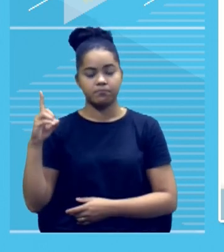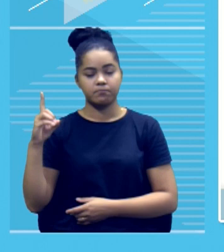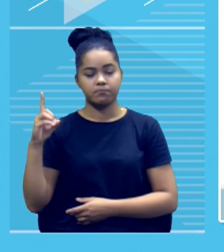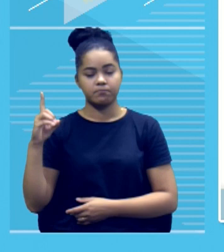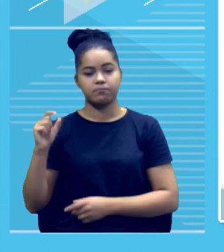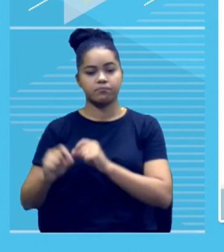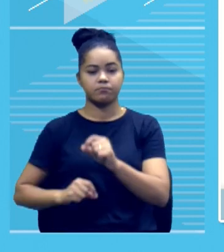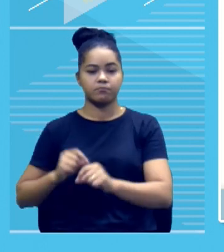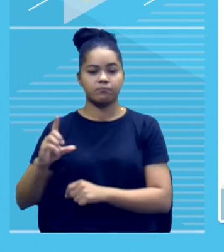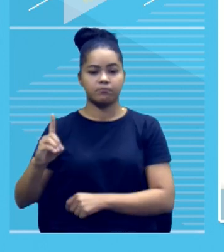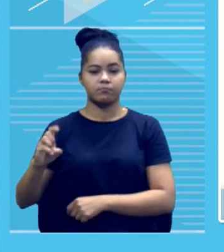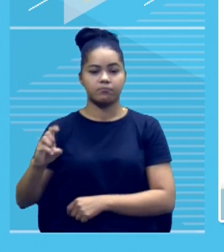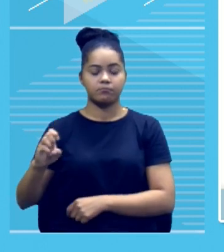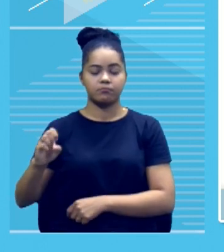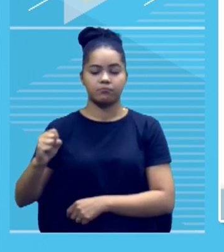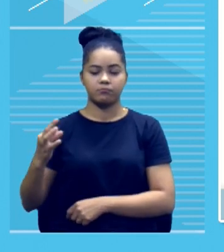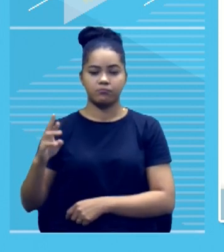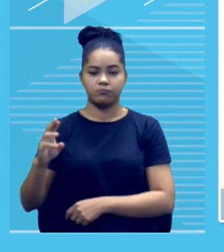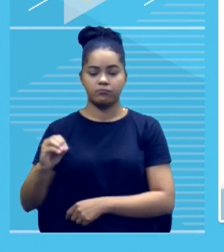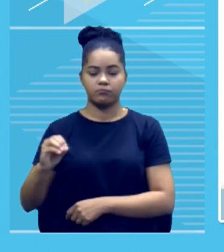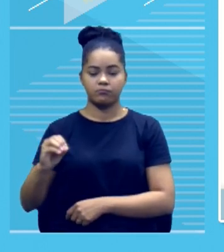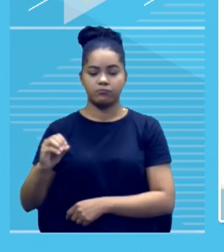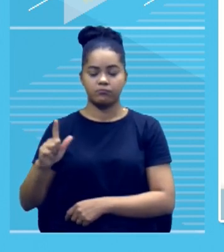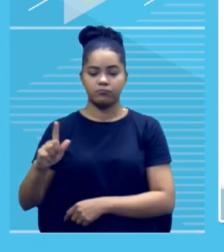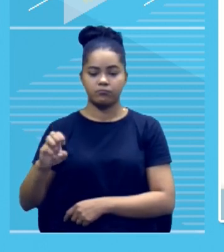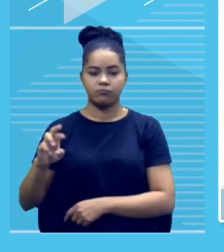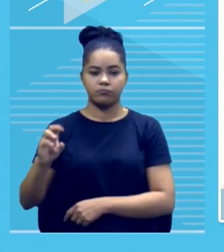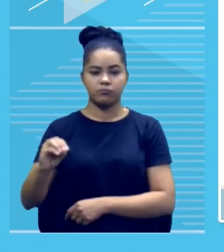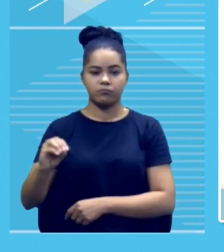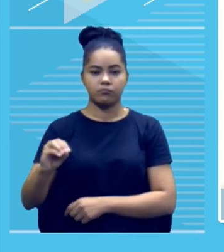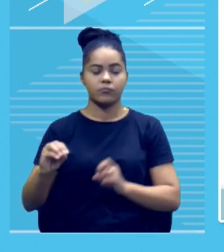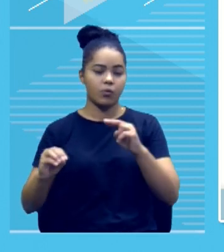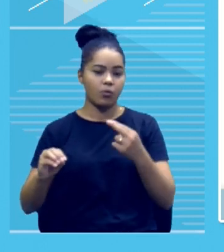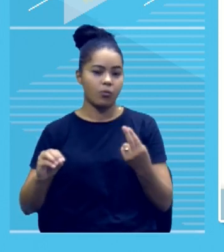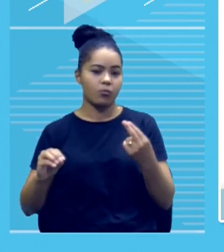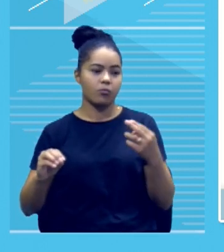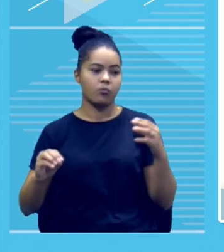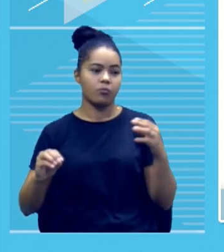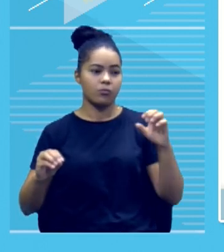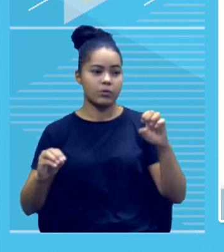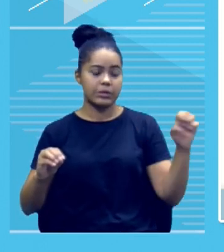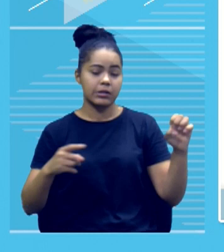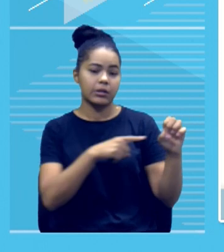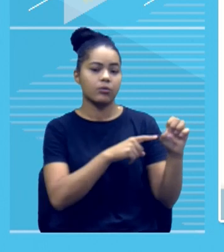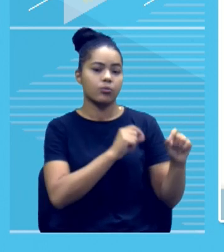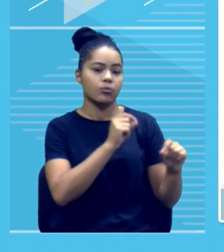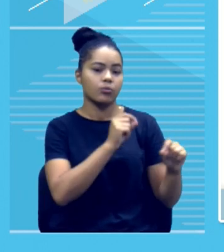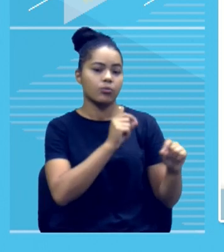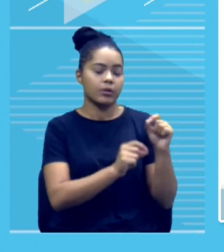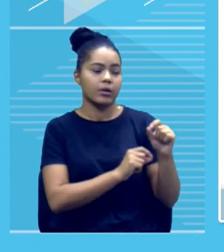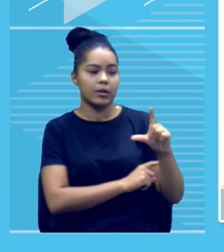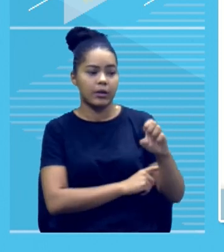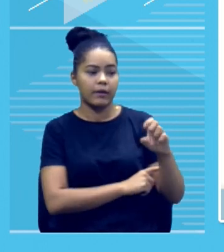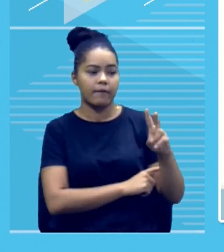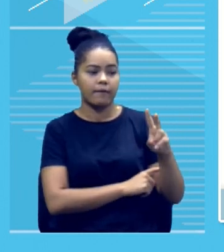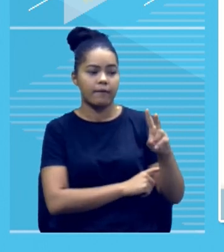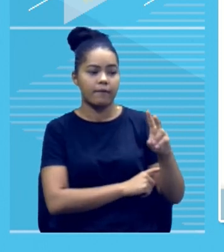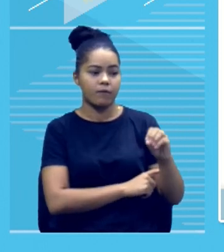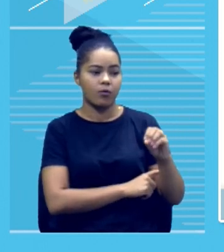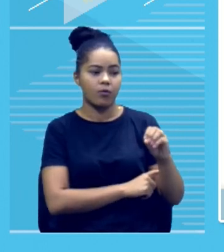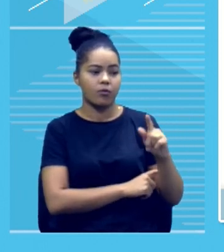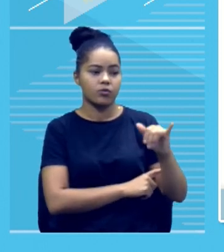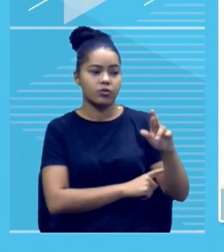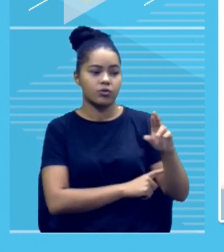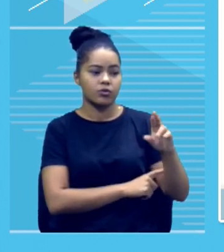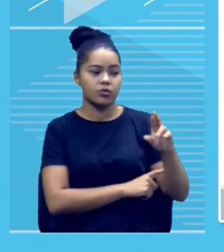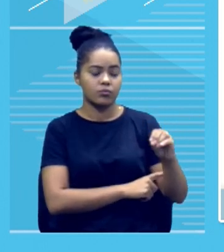direita, ou levógero. Vamos já colocar essas observações também. Isso aqui, como tem um desenho, é melhor fazer um print, pessoal. Vamos colocar